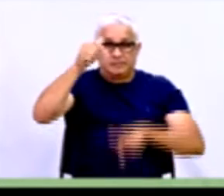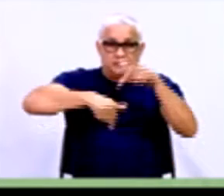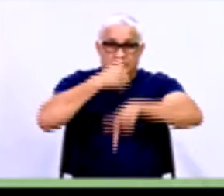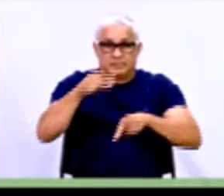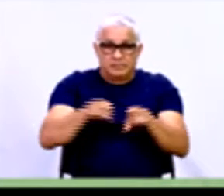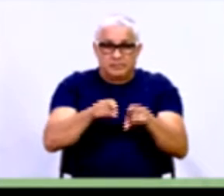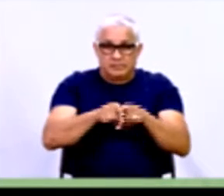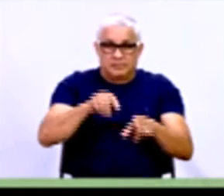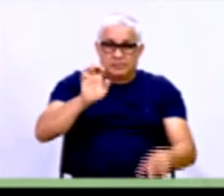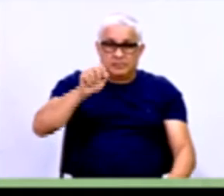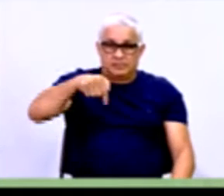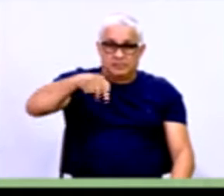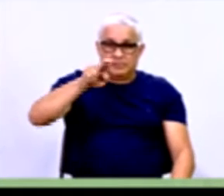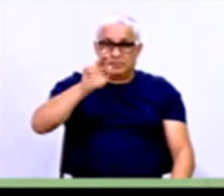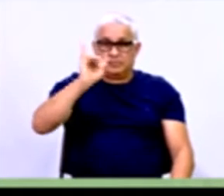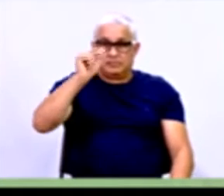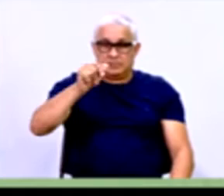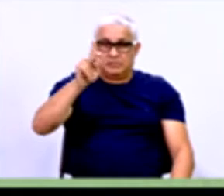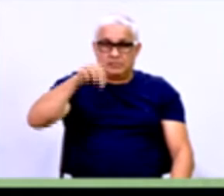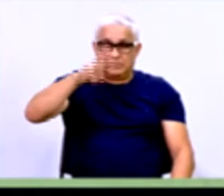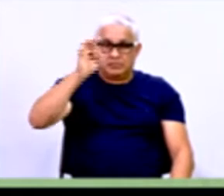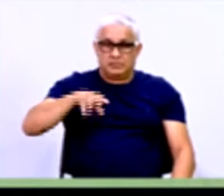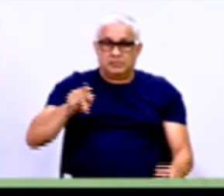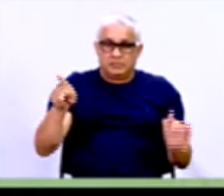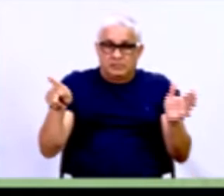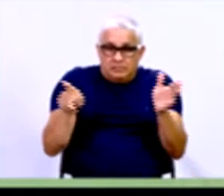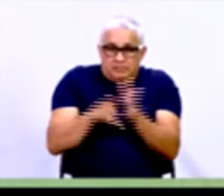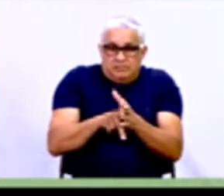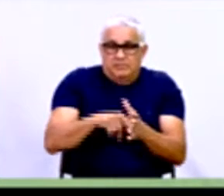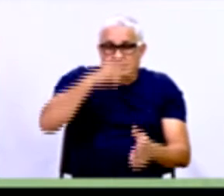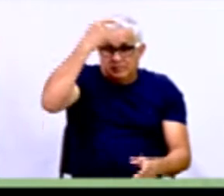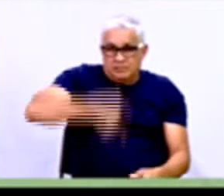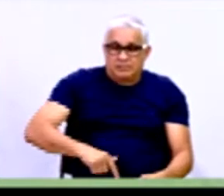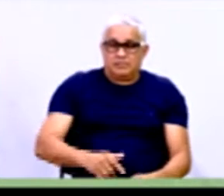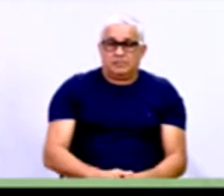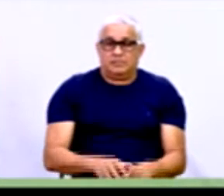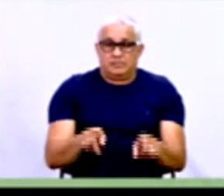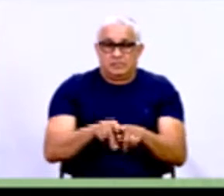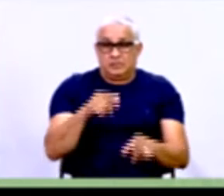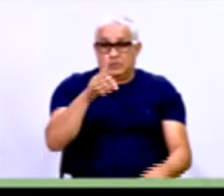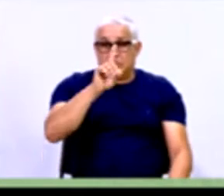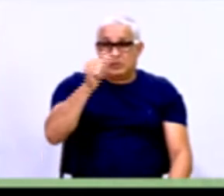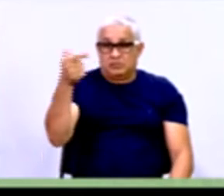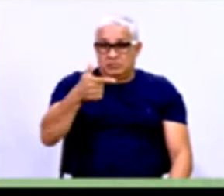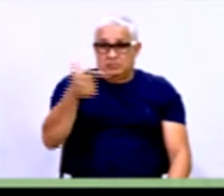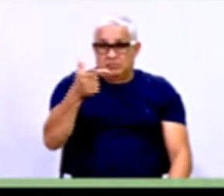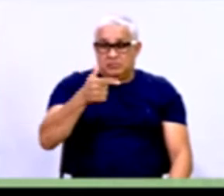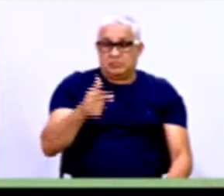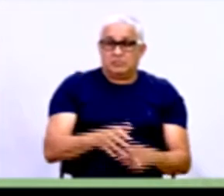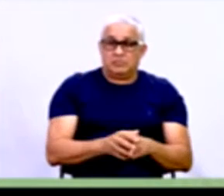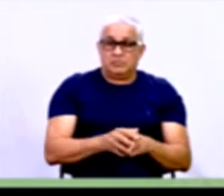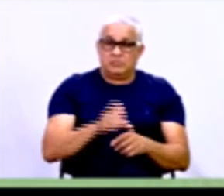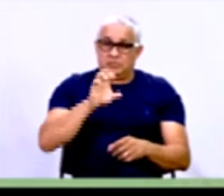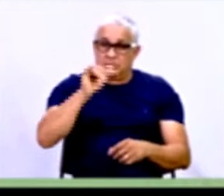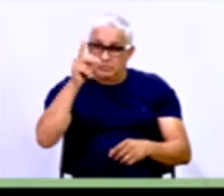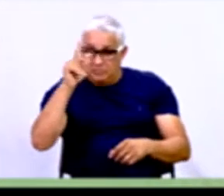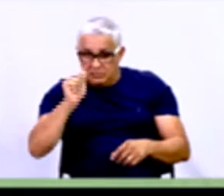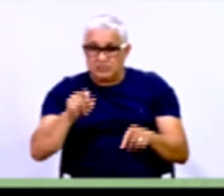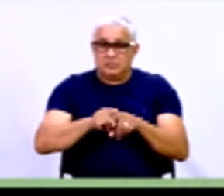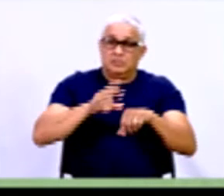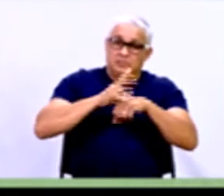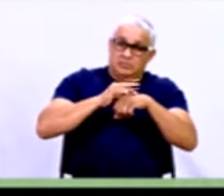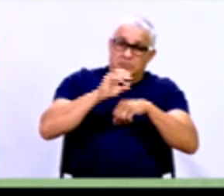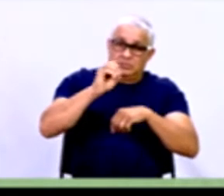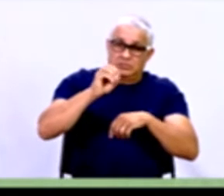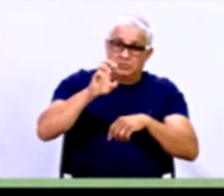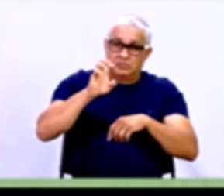de proteção individual. Dia 22, nós estaremos trabalhando com Comissão Interna de Prevenção de Acidentes, a CIPA, doenças